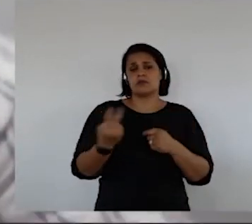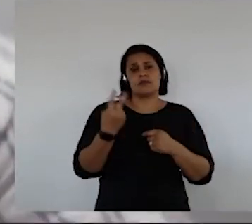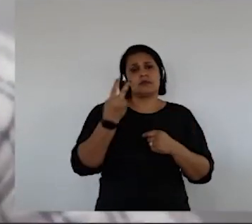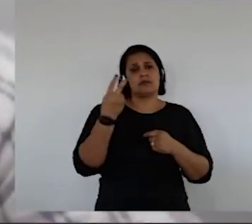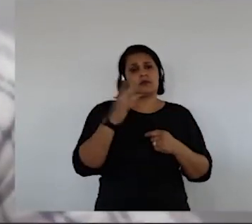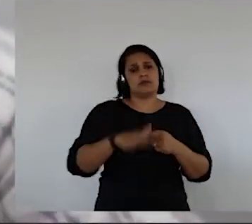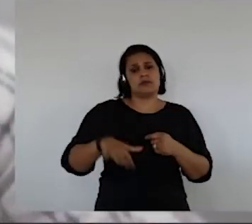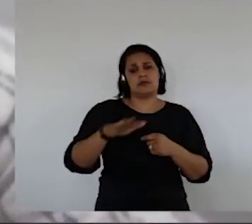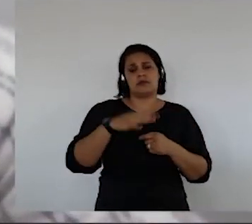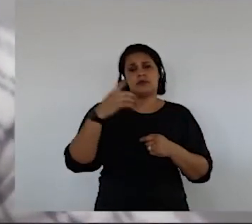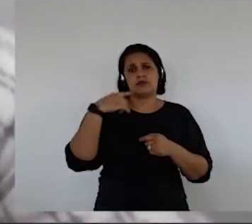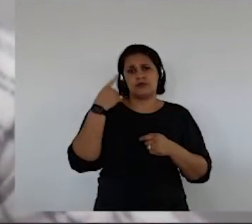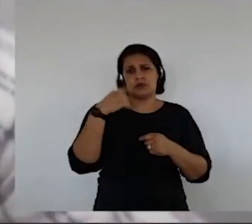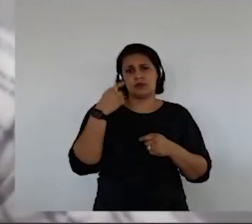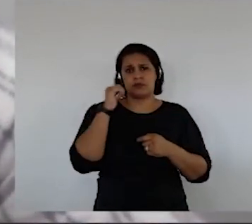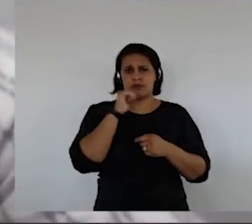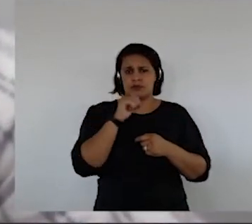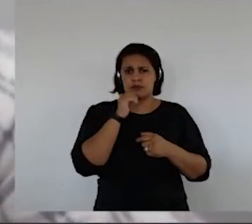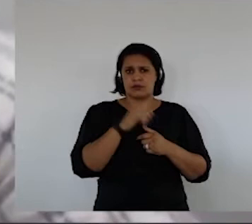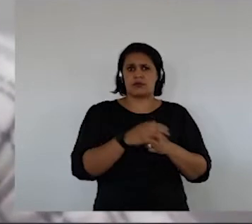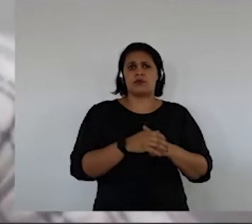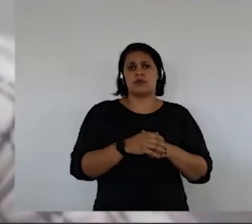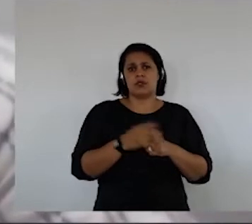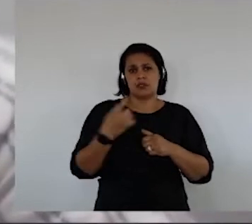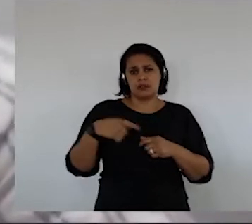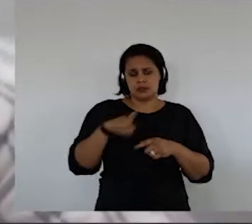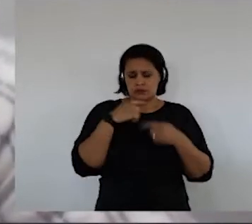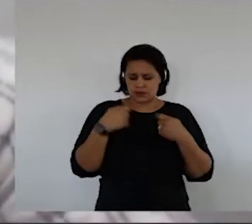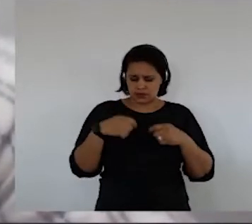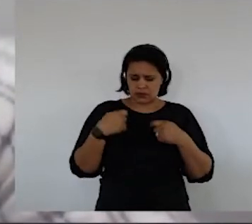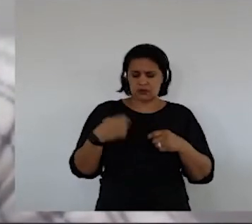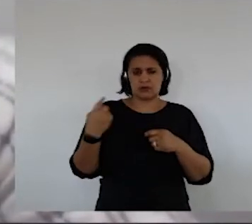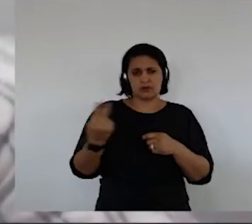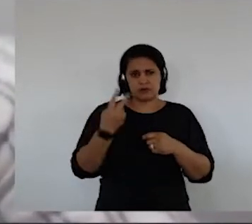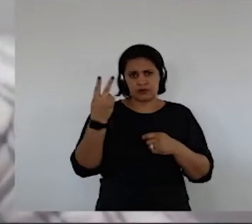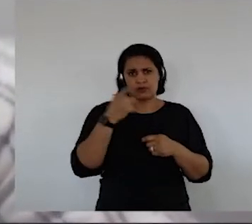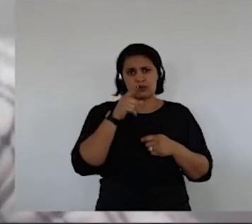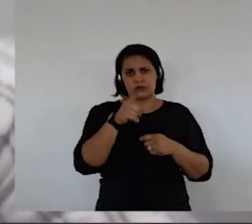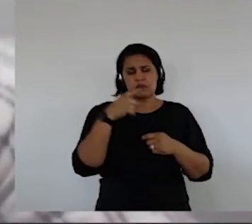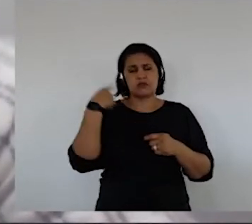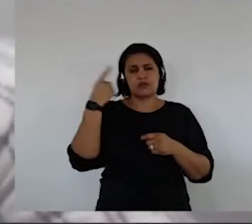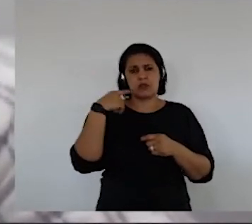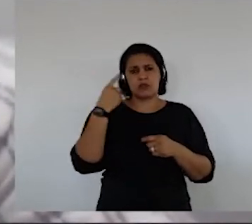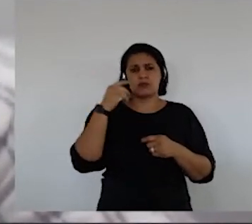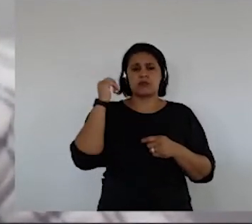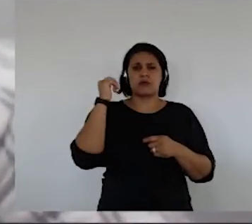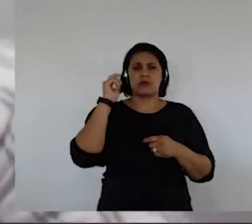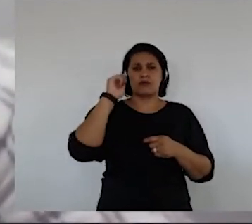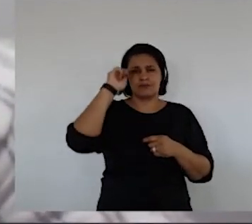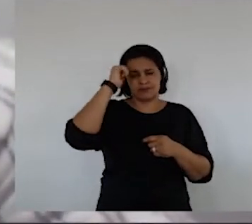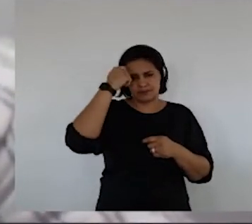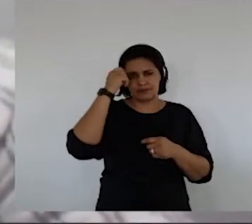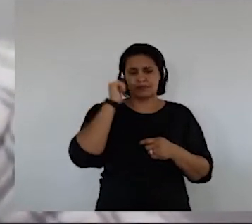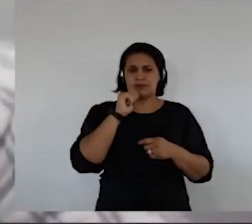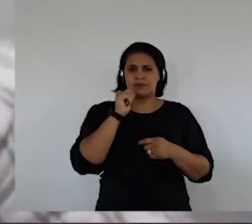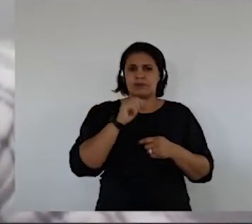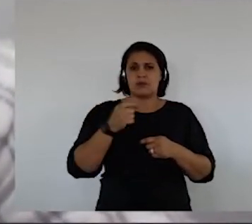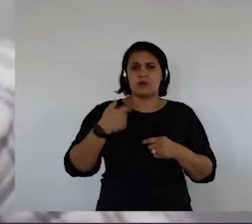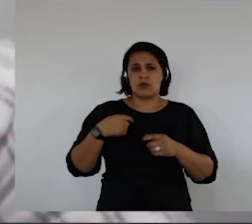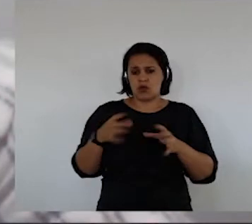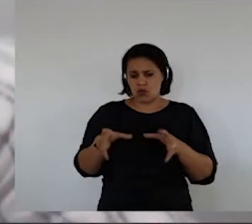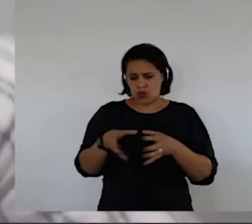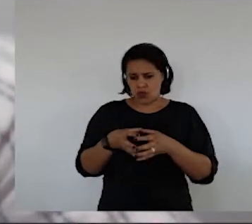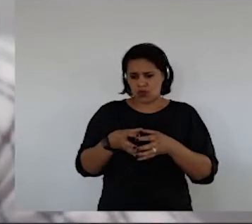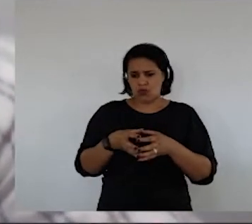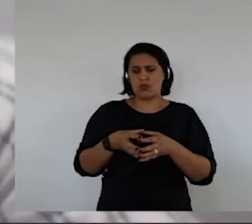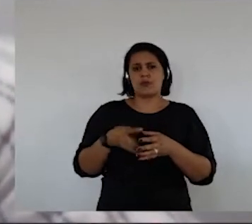advocacia feminina, nós precisamos valorizar a advocacia negra, e mais do que nunca, e aqui eu falo enquanto classe, enquanto